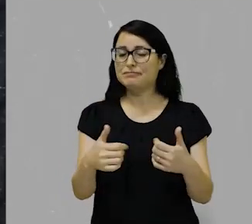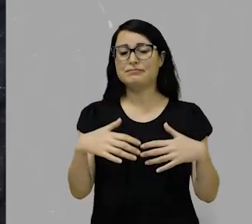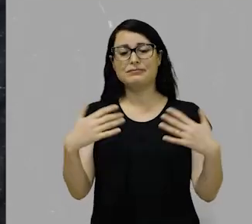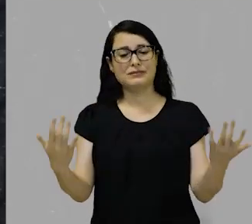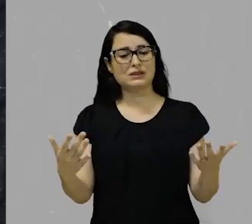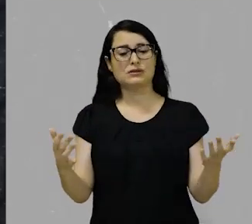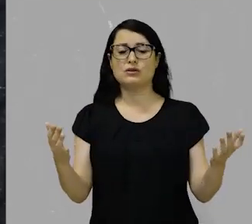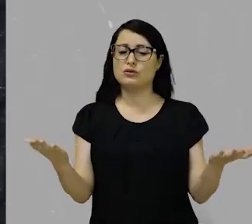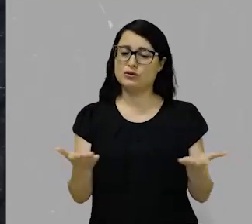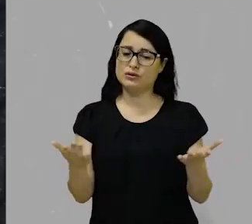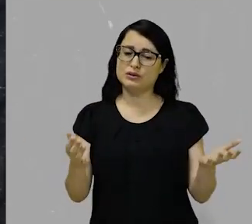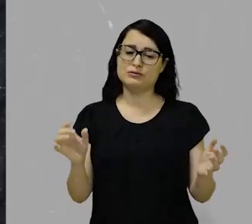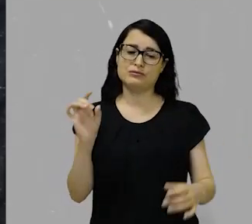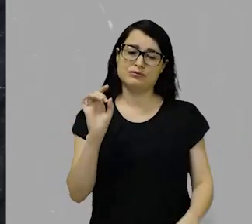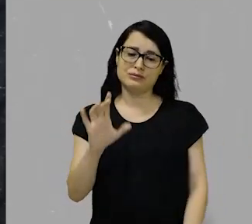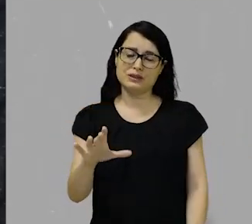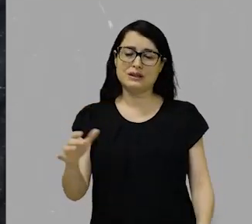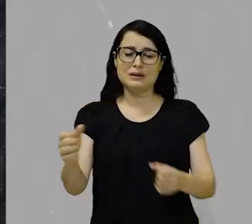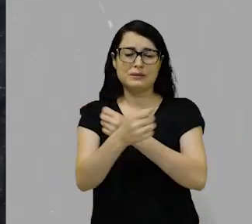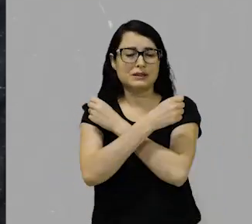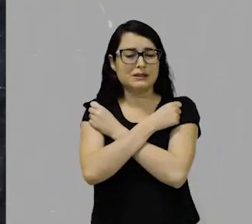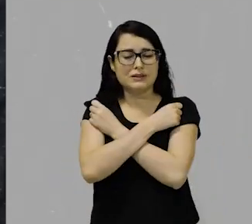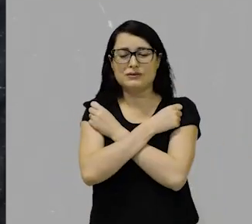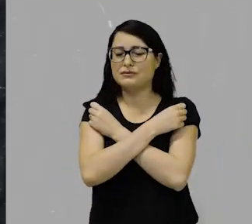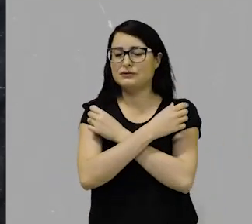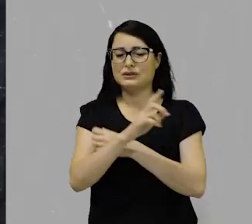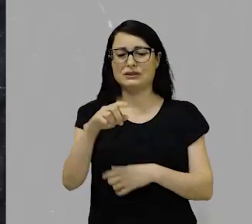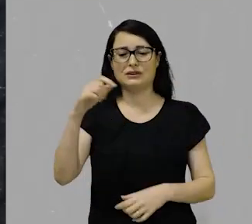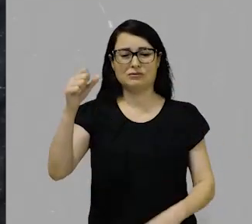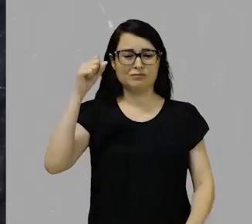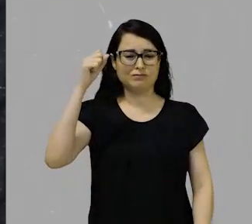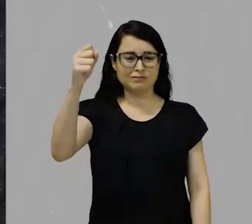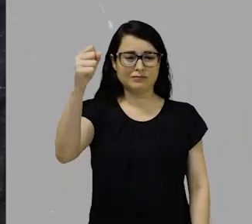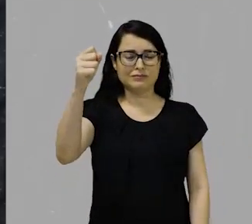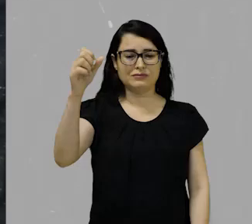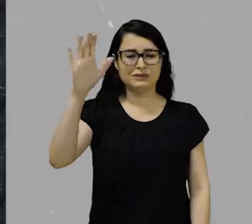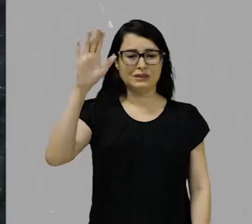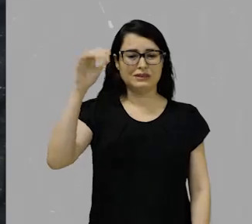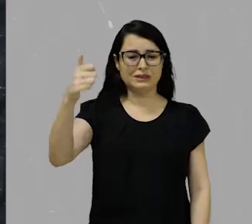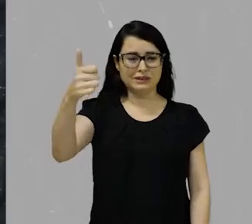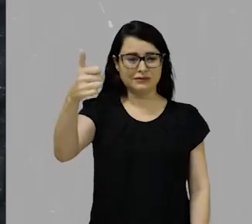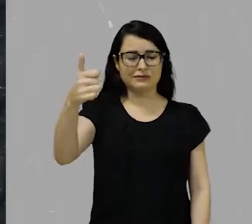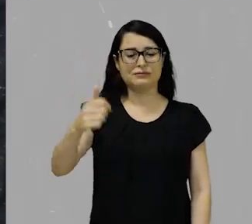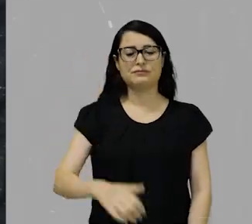Então, galera, por hoje é só. Abração a todos e tamo junto na batalha. Valeu!